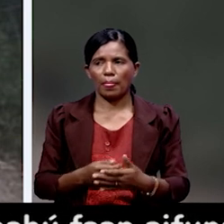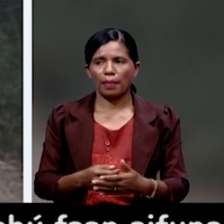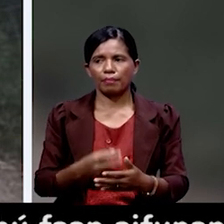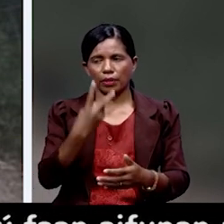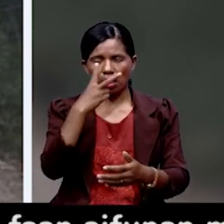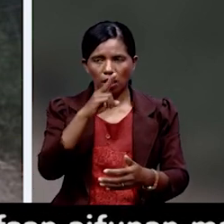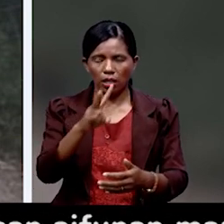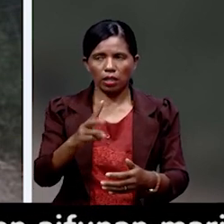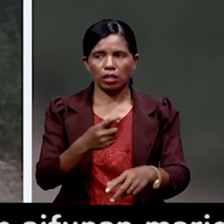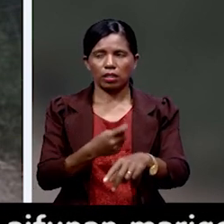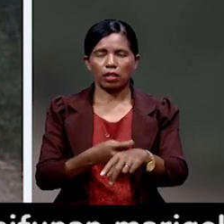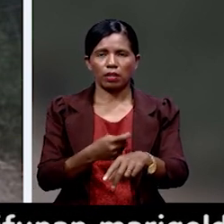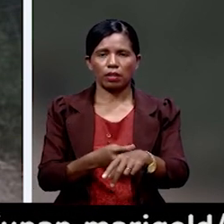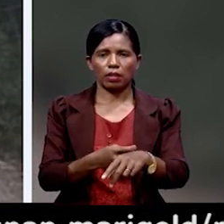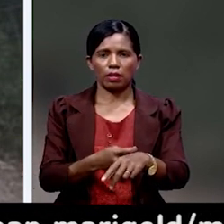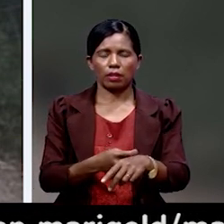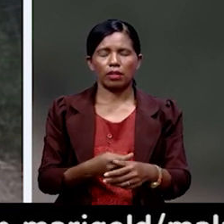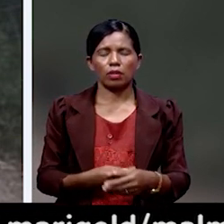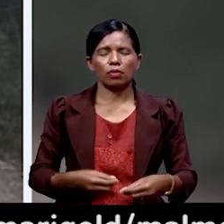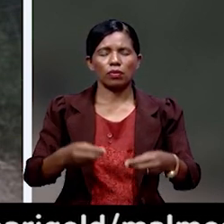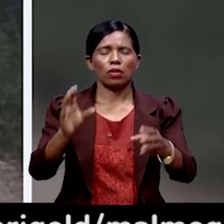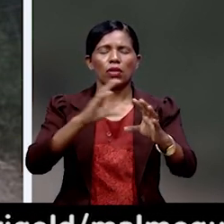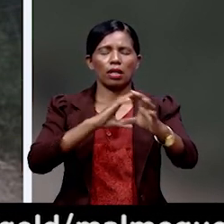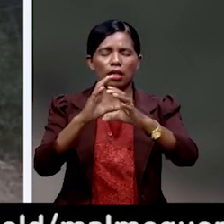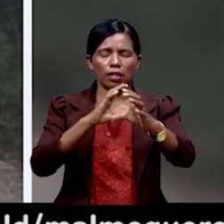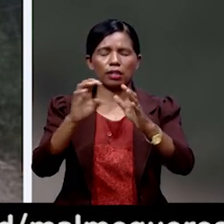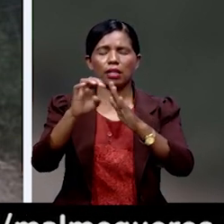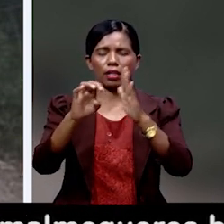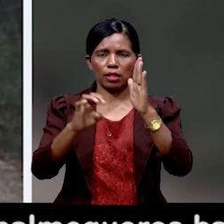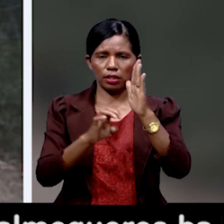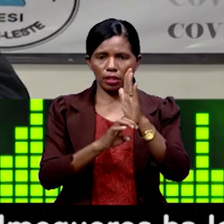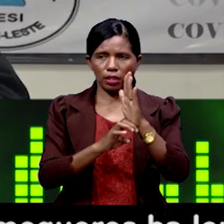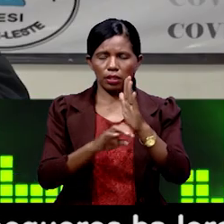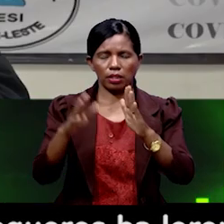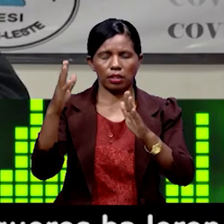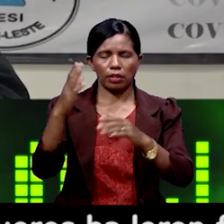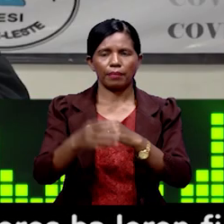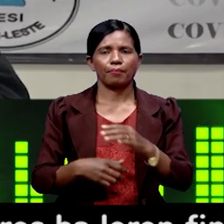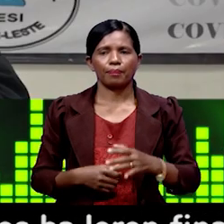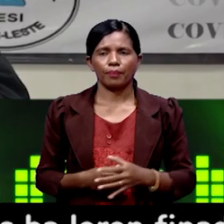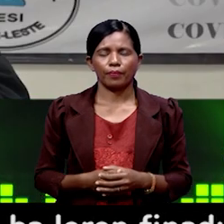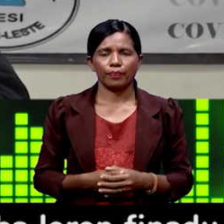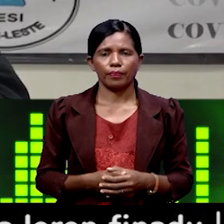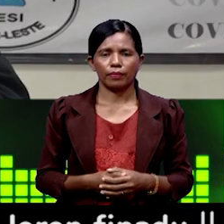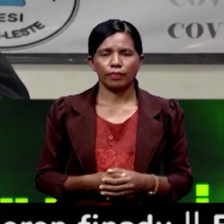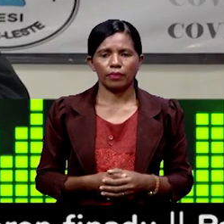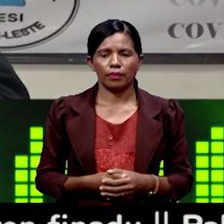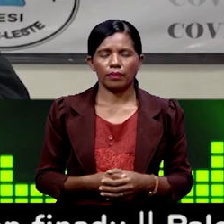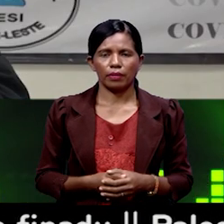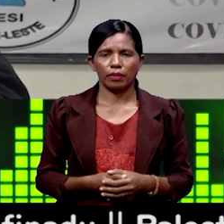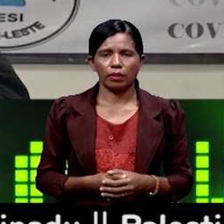situasau be utiliza fasilidade kareta istaru nian iya iha periodu fina finado né